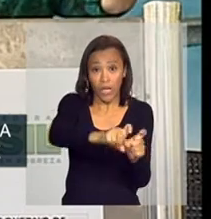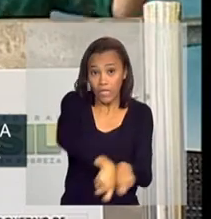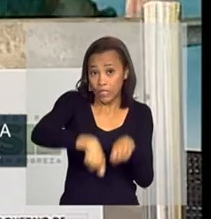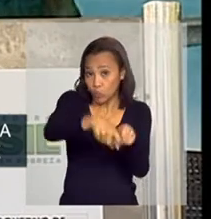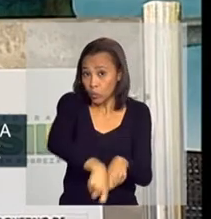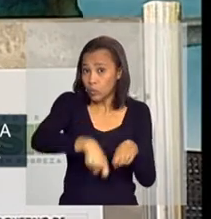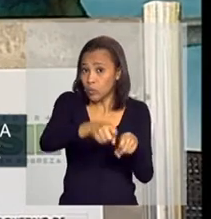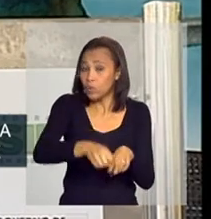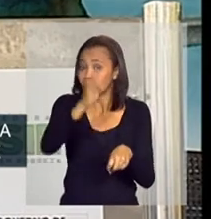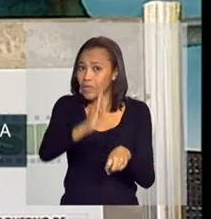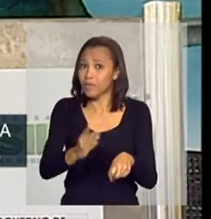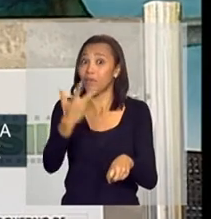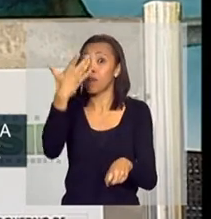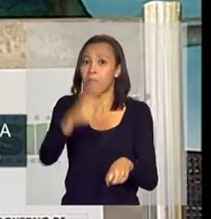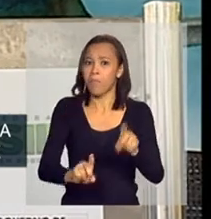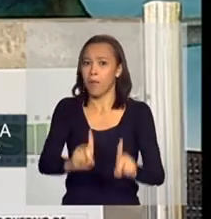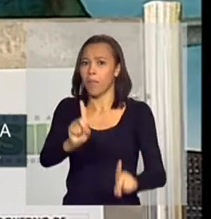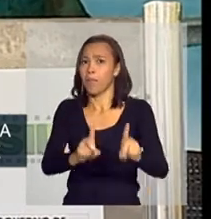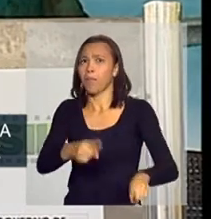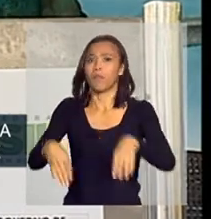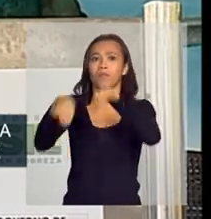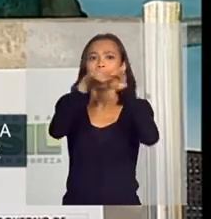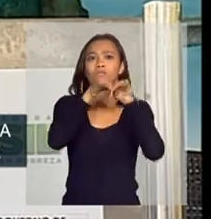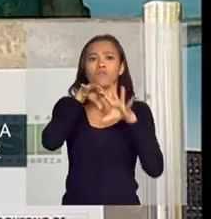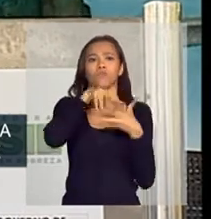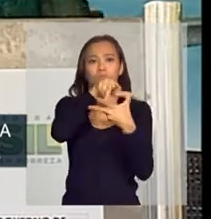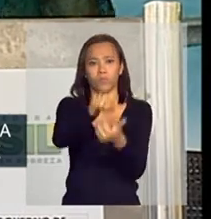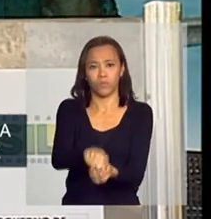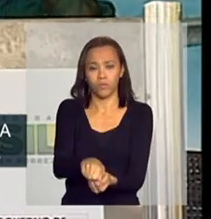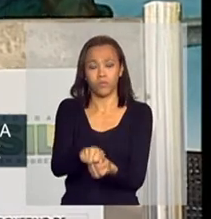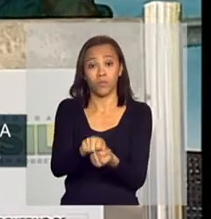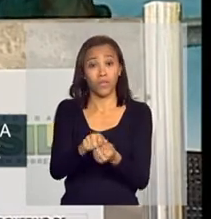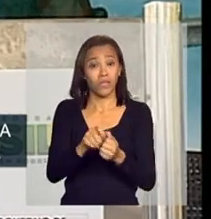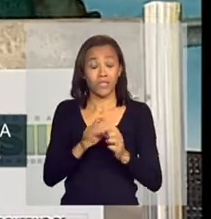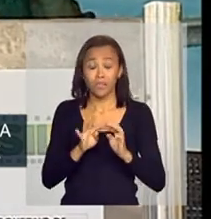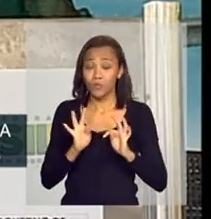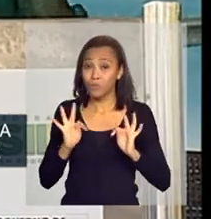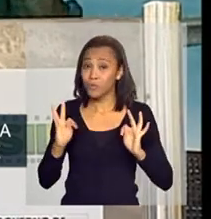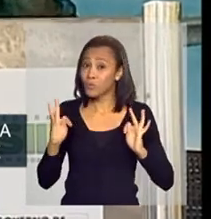uma das mais competitivas do mundo. Tudo isso